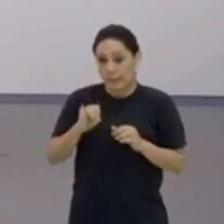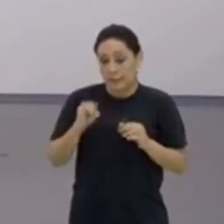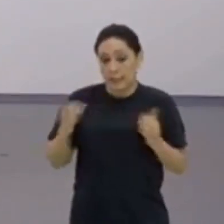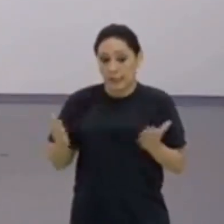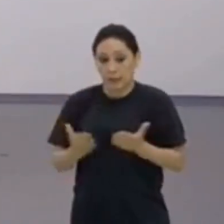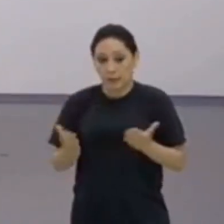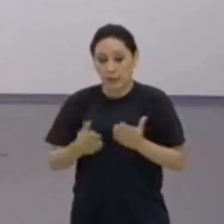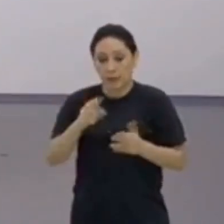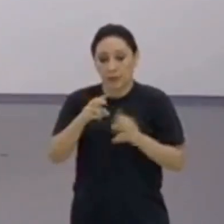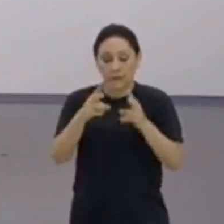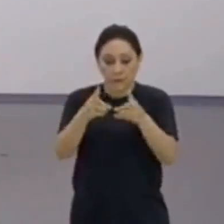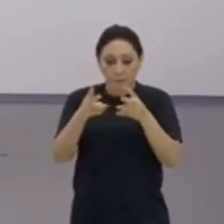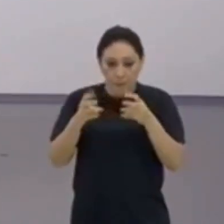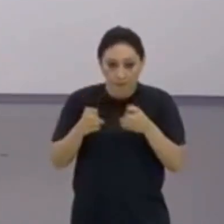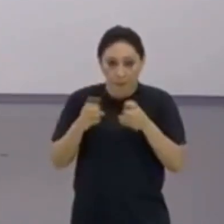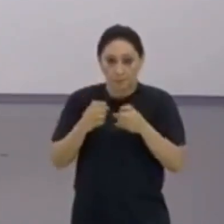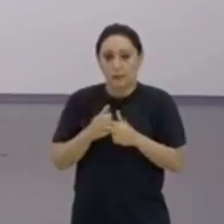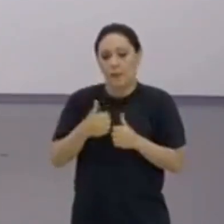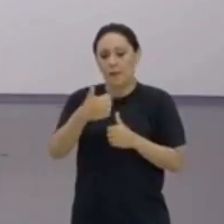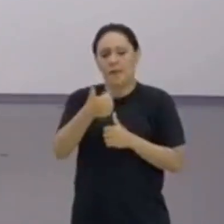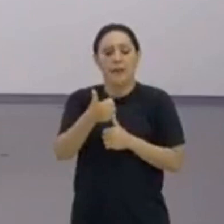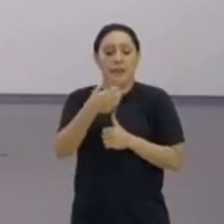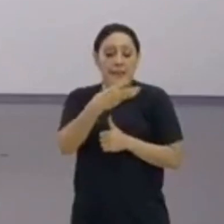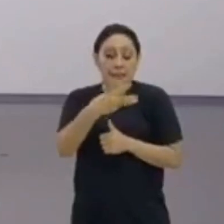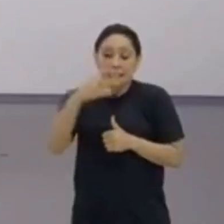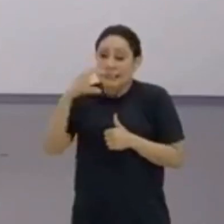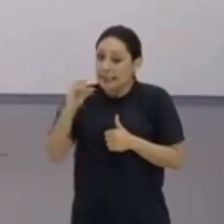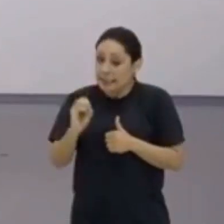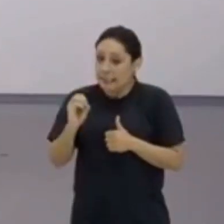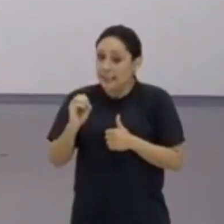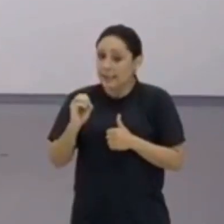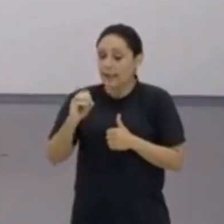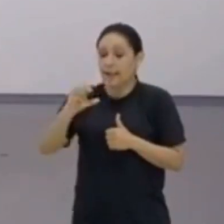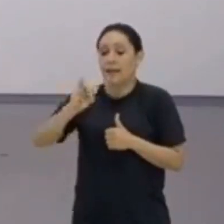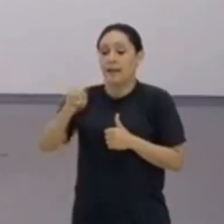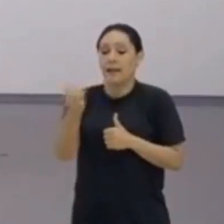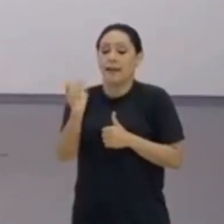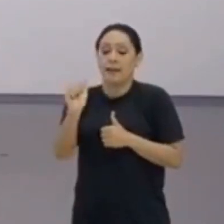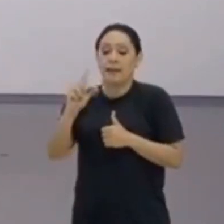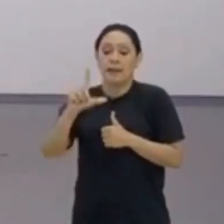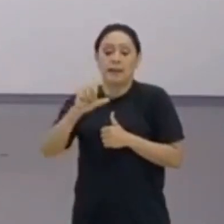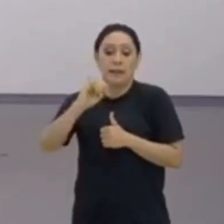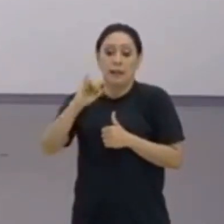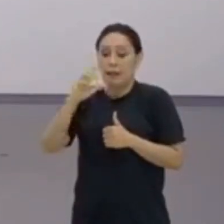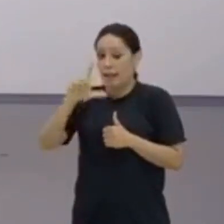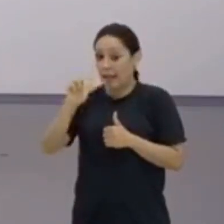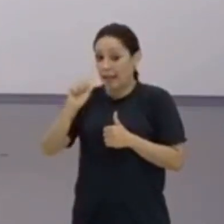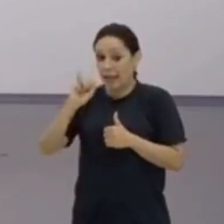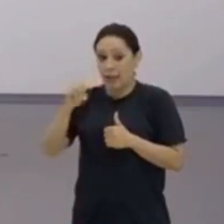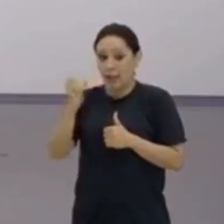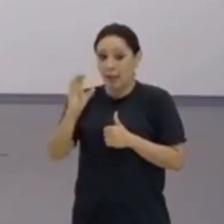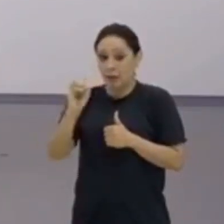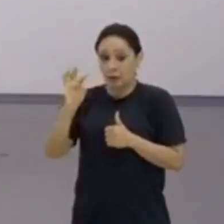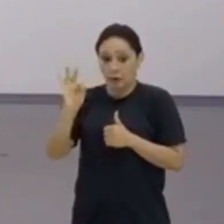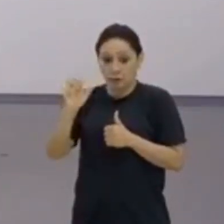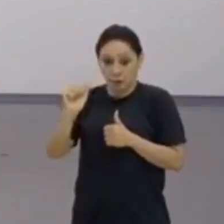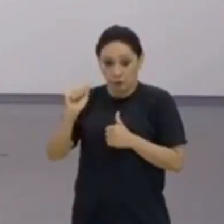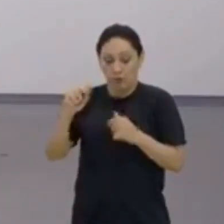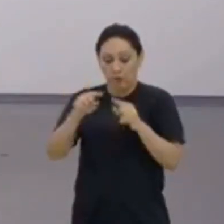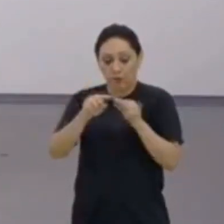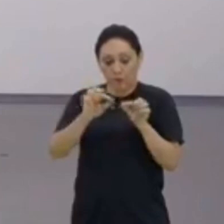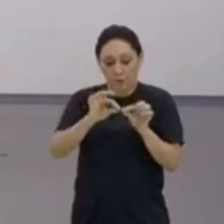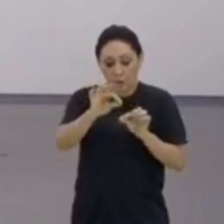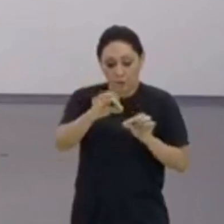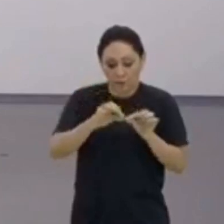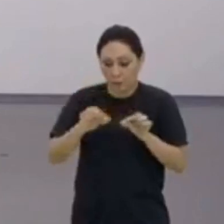momento você percebe que existem 30 lajotas na sua sala de aula, 30 lajotas, o comprimento dela é 1 metro, a